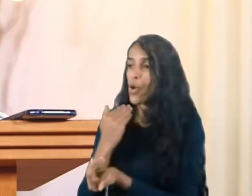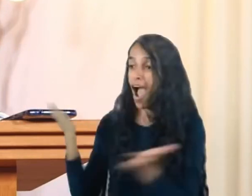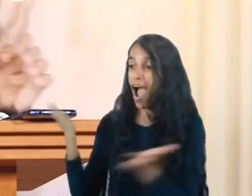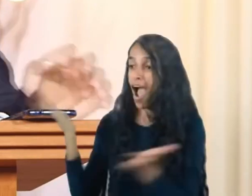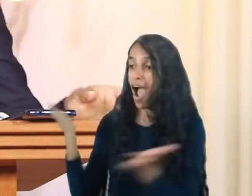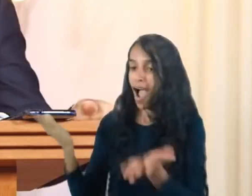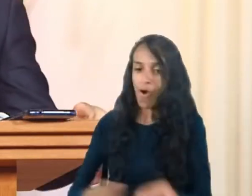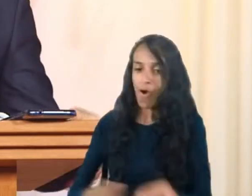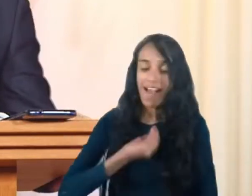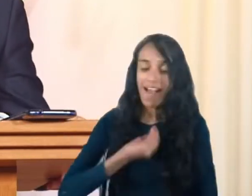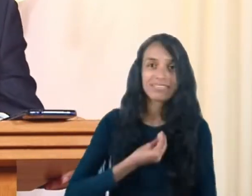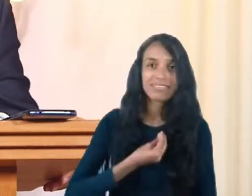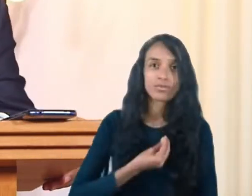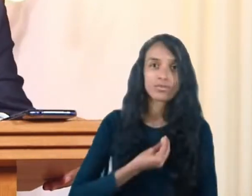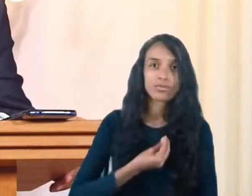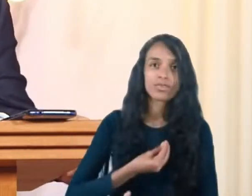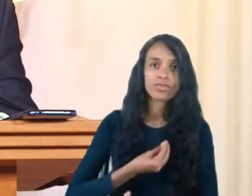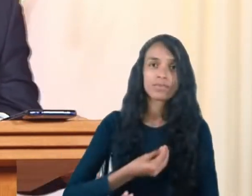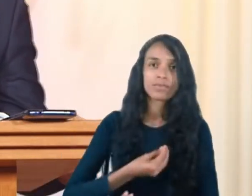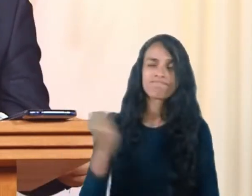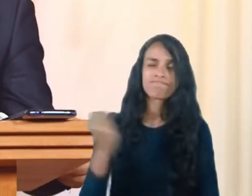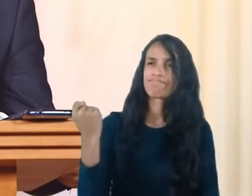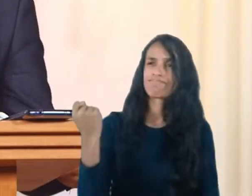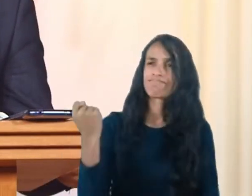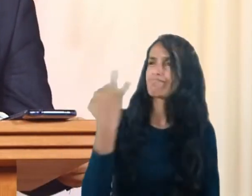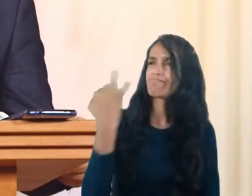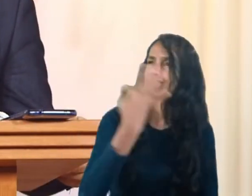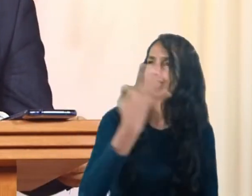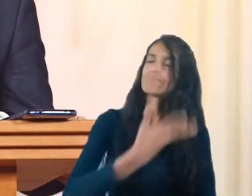não recebem um abraço?